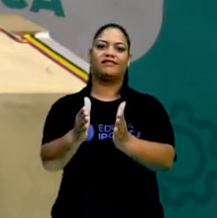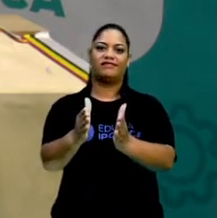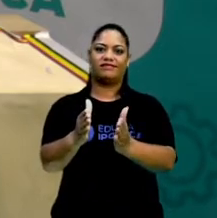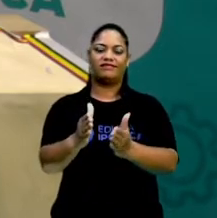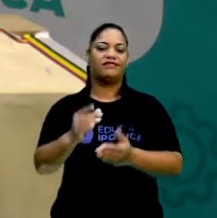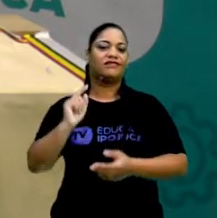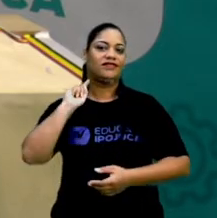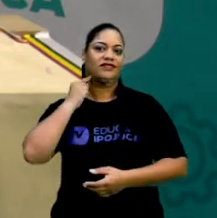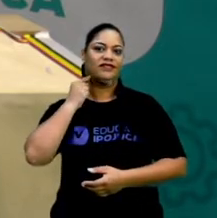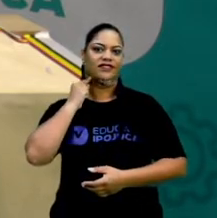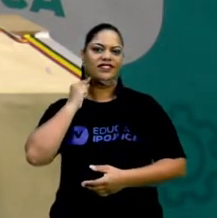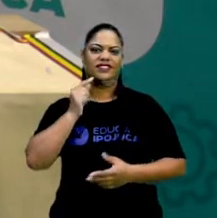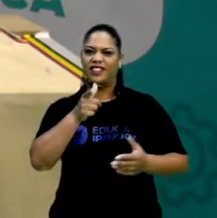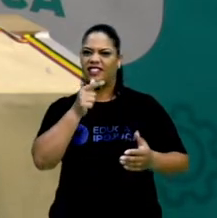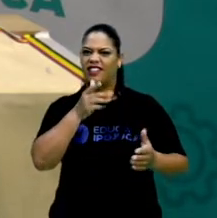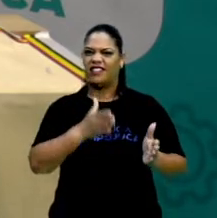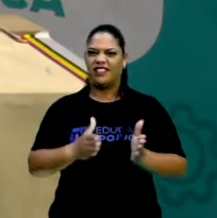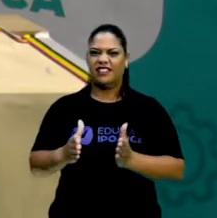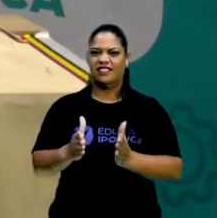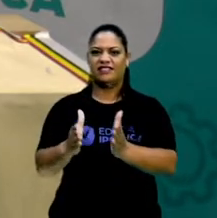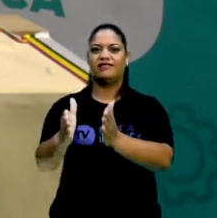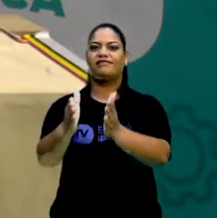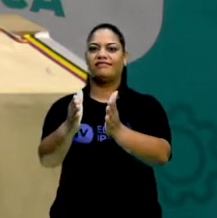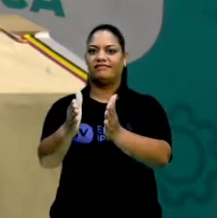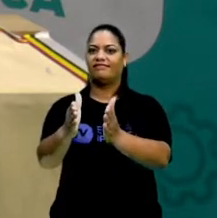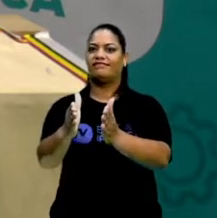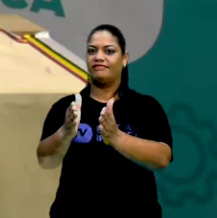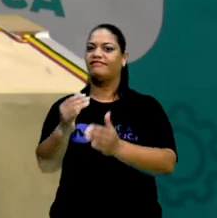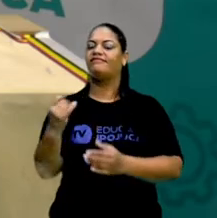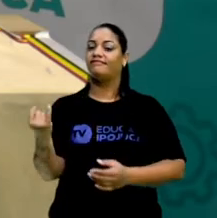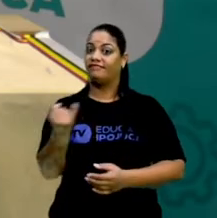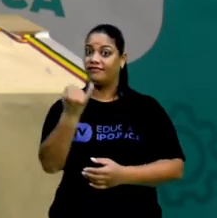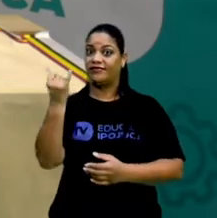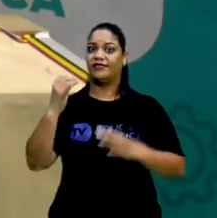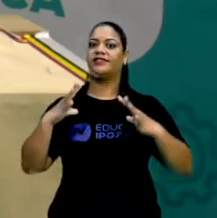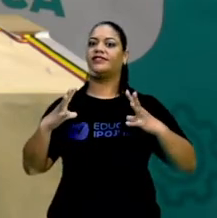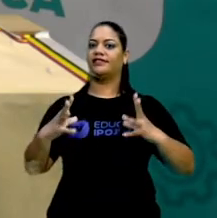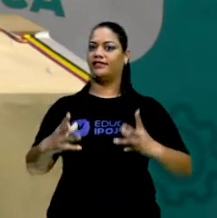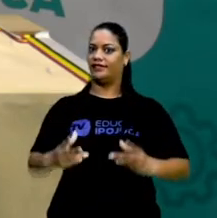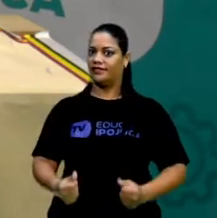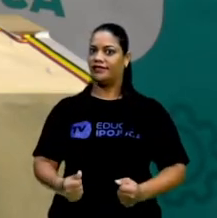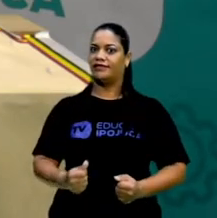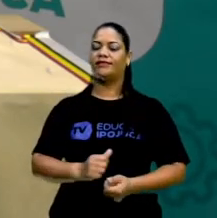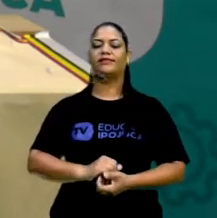Forjar lixo no rio é fundamental.